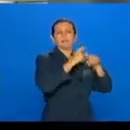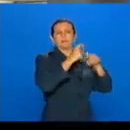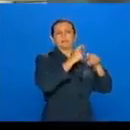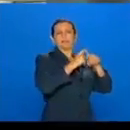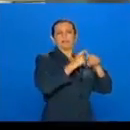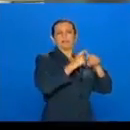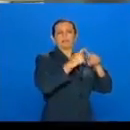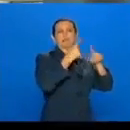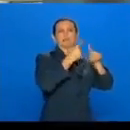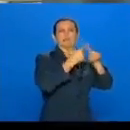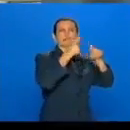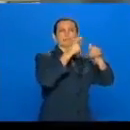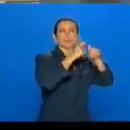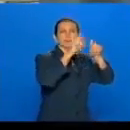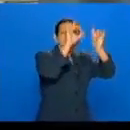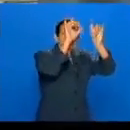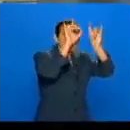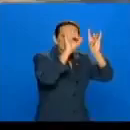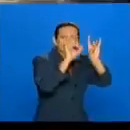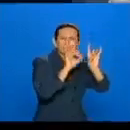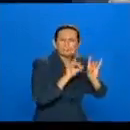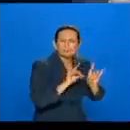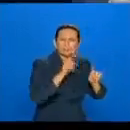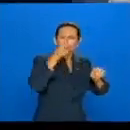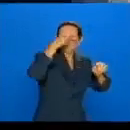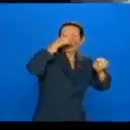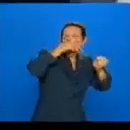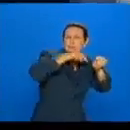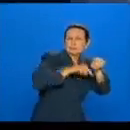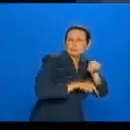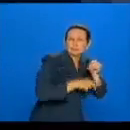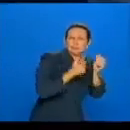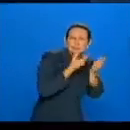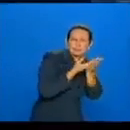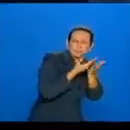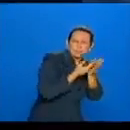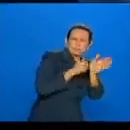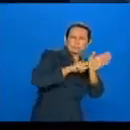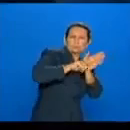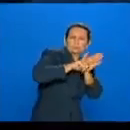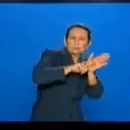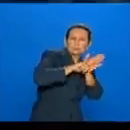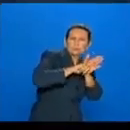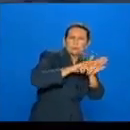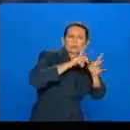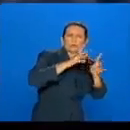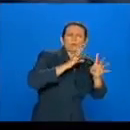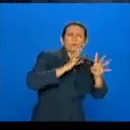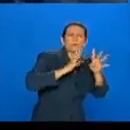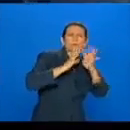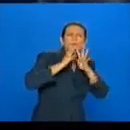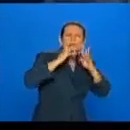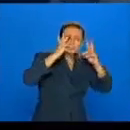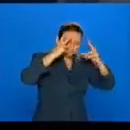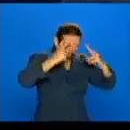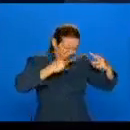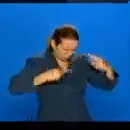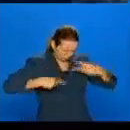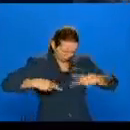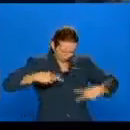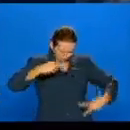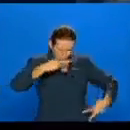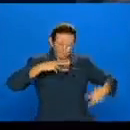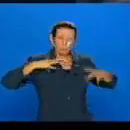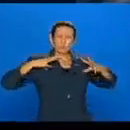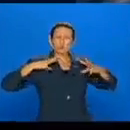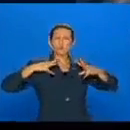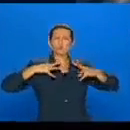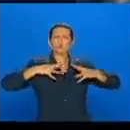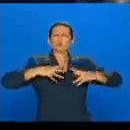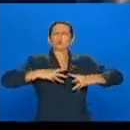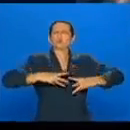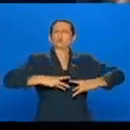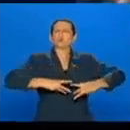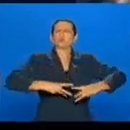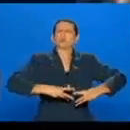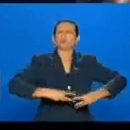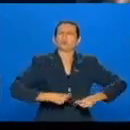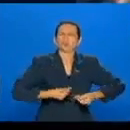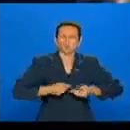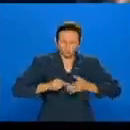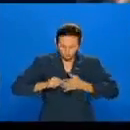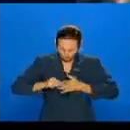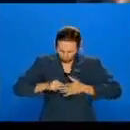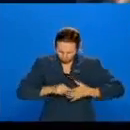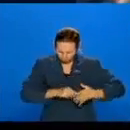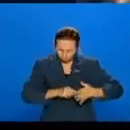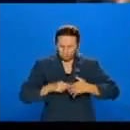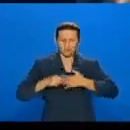que é especializado na área da saúde. Um bom médico conhece toda a estrutura do nosso organismo e sabe quais